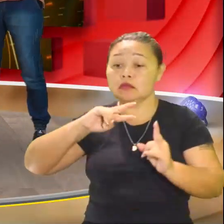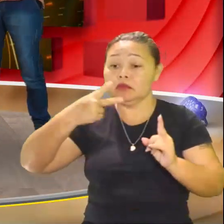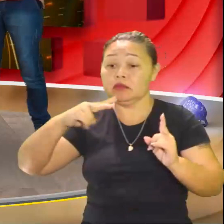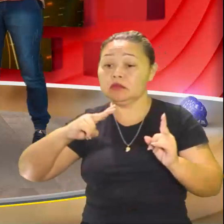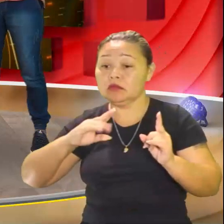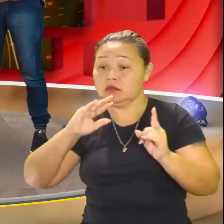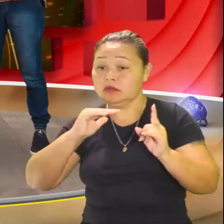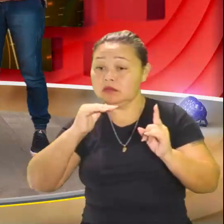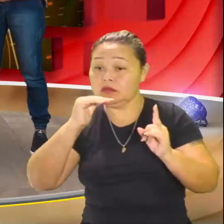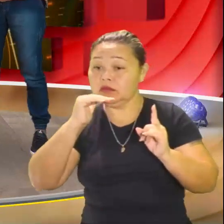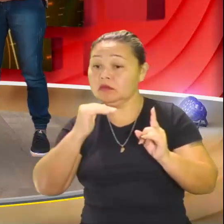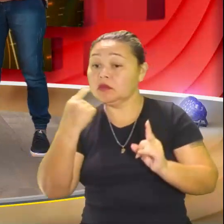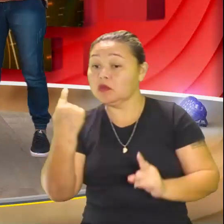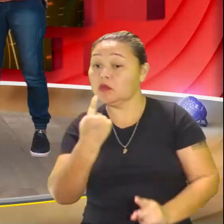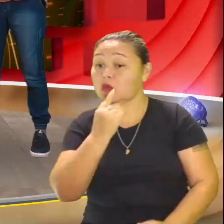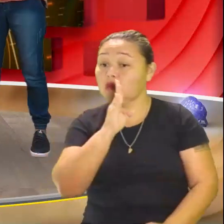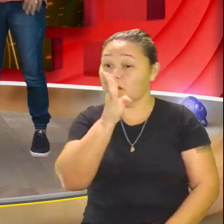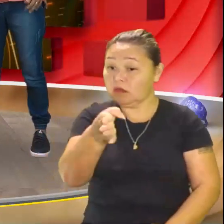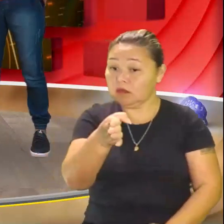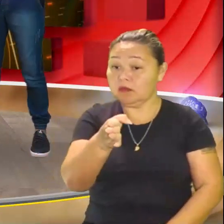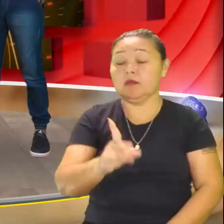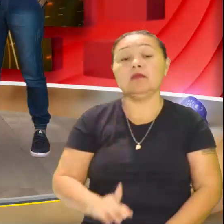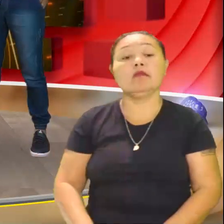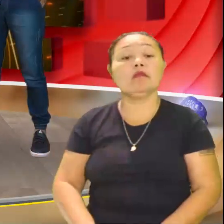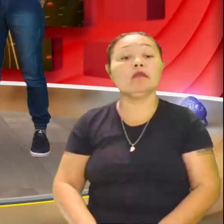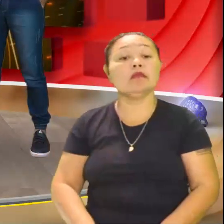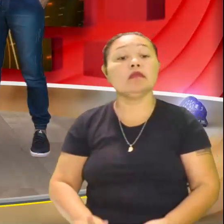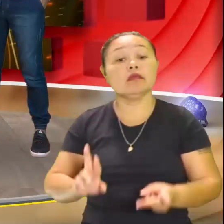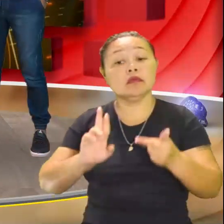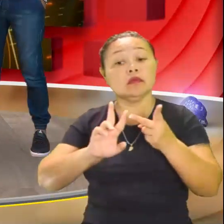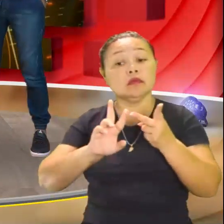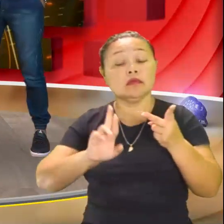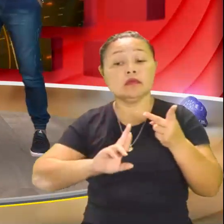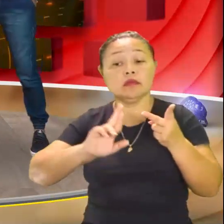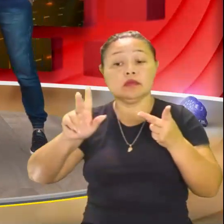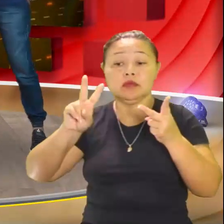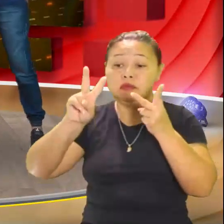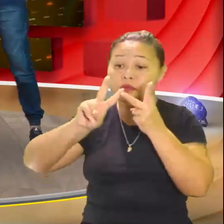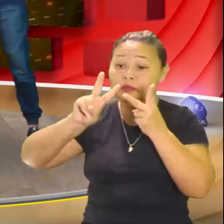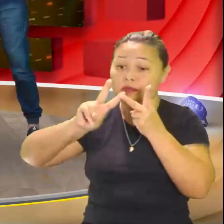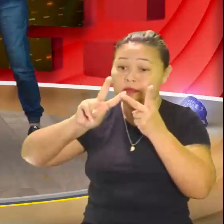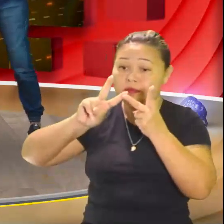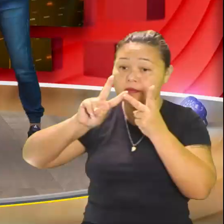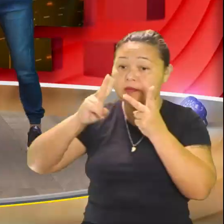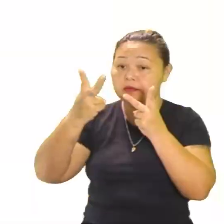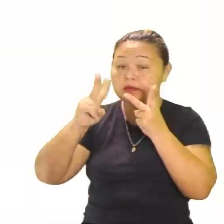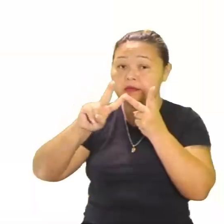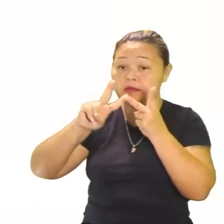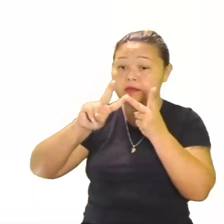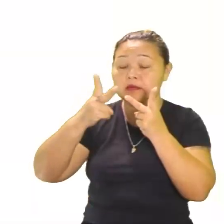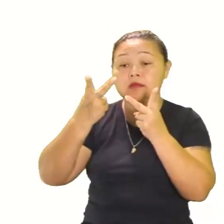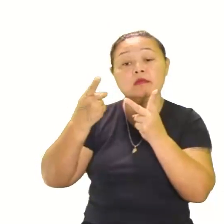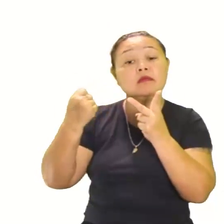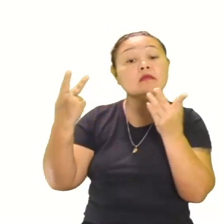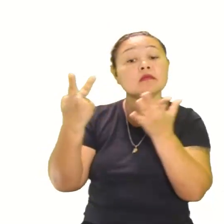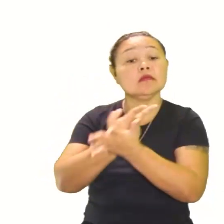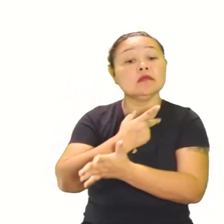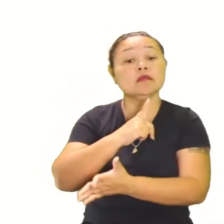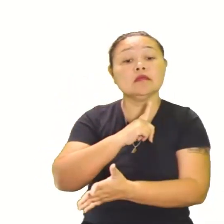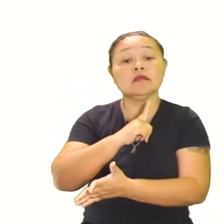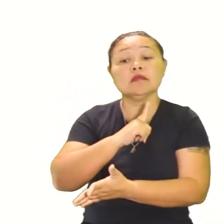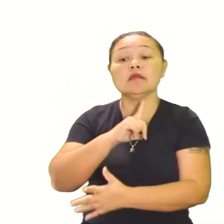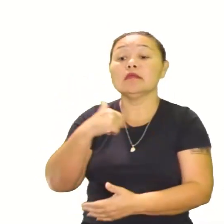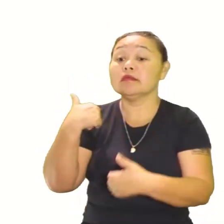grandezas escalares, tá? Pontuais. Vamos ver agora a diferença da vetorial. Vamos lá. Na grandeza vetorial, o que